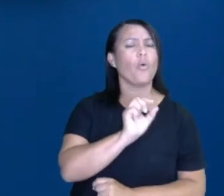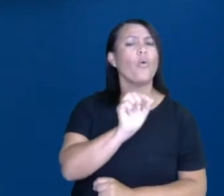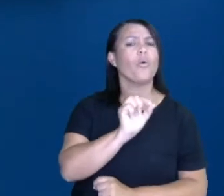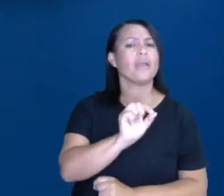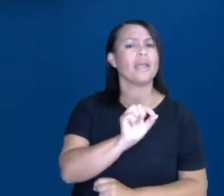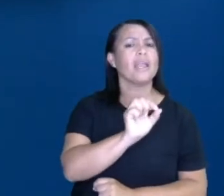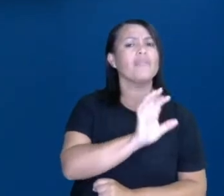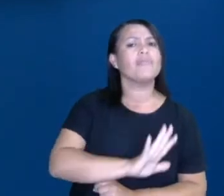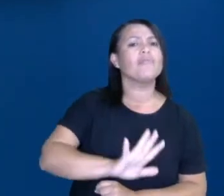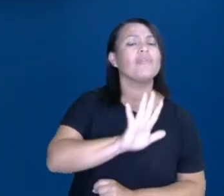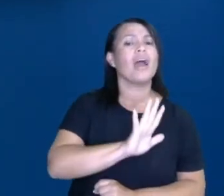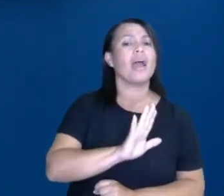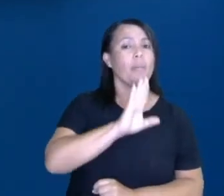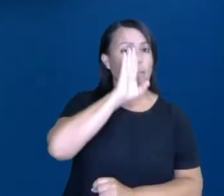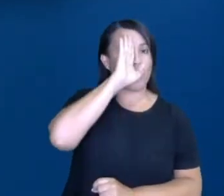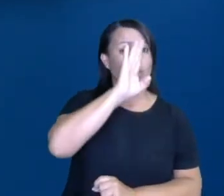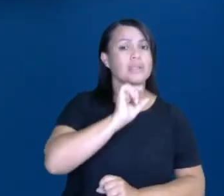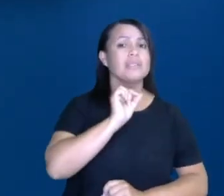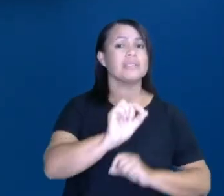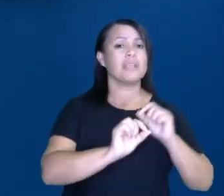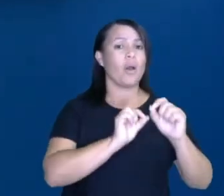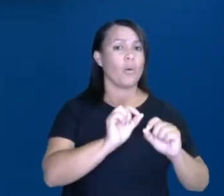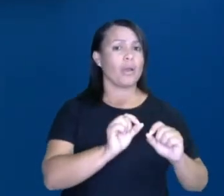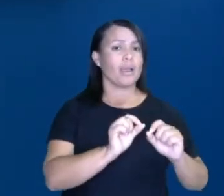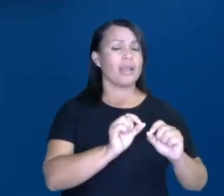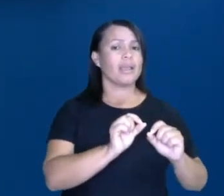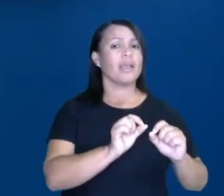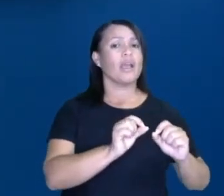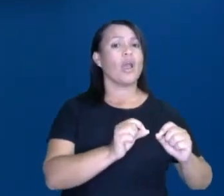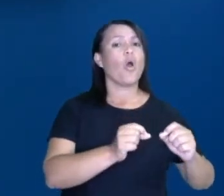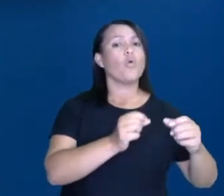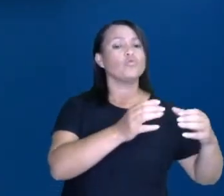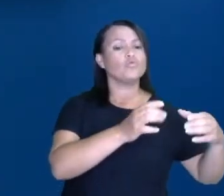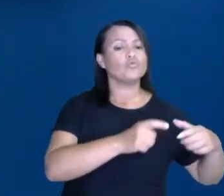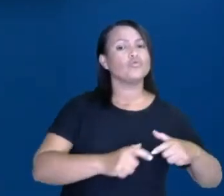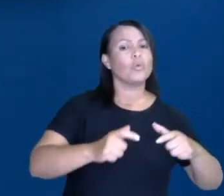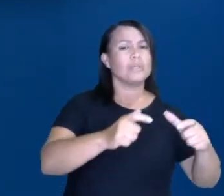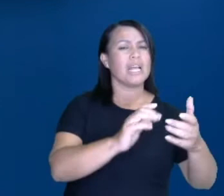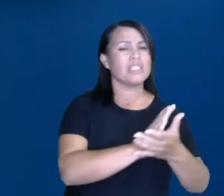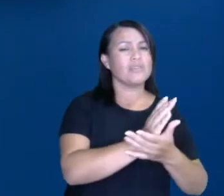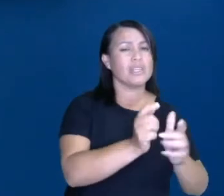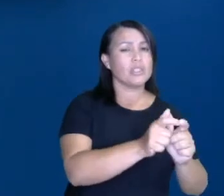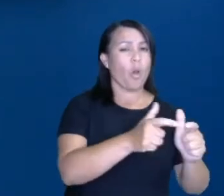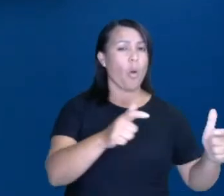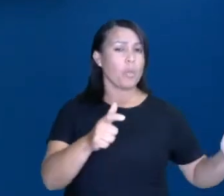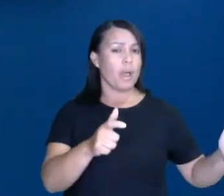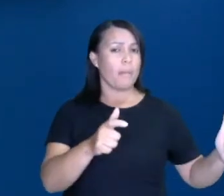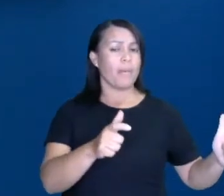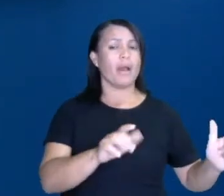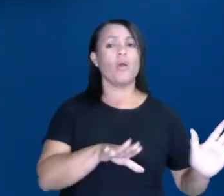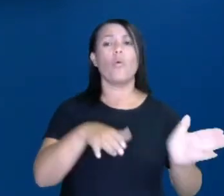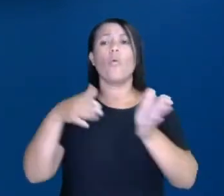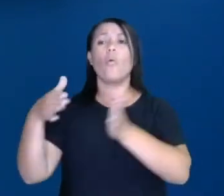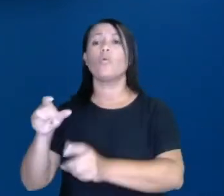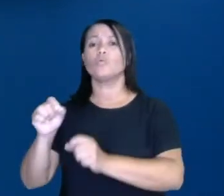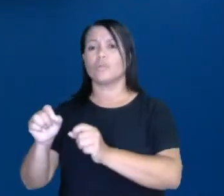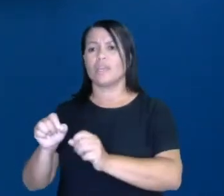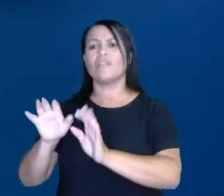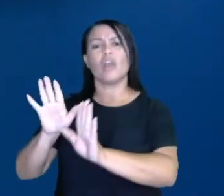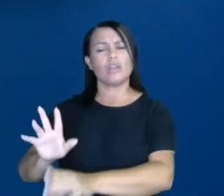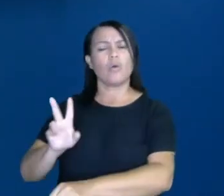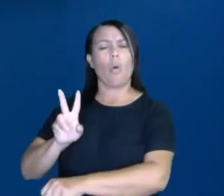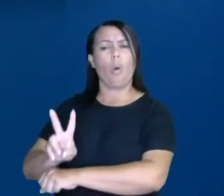continentes, porém vai distorcer o tamanho. Já na projeção de Peter, aí ele vai prezar pelo tamanho